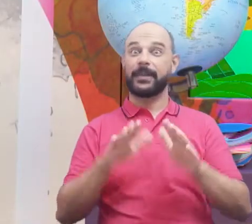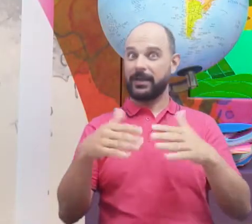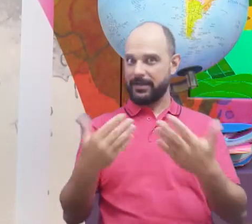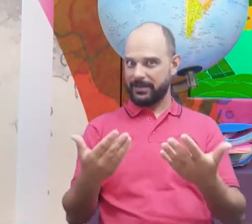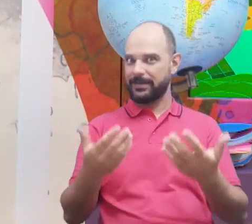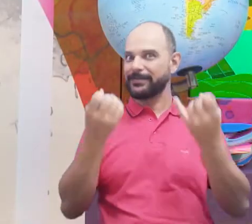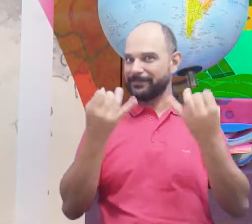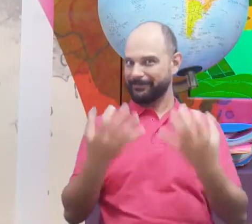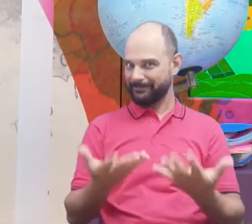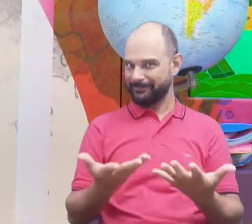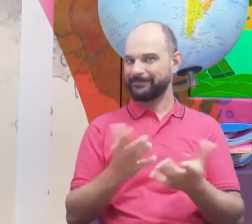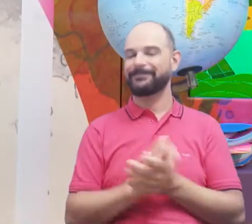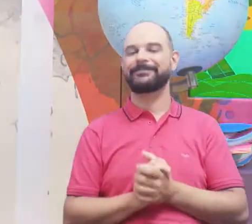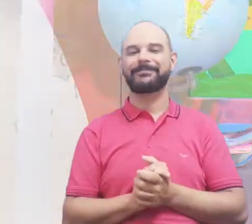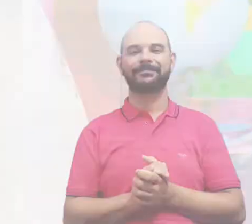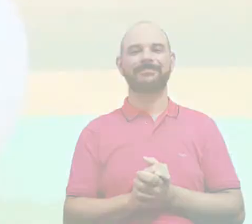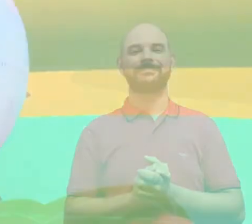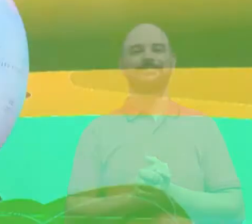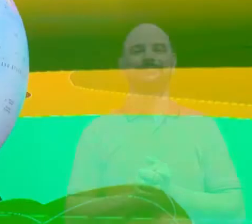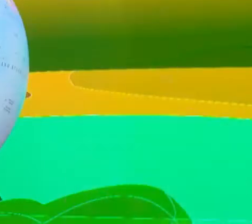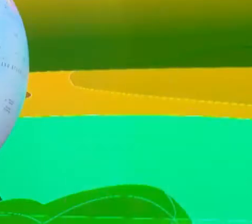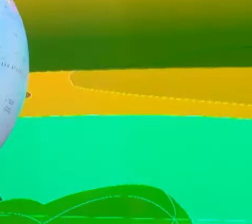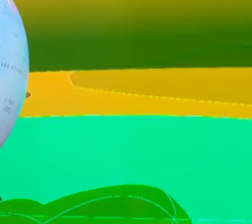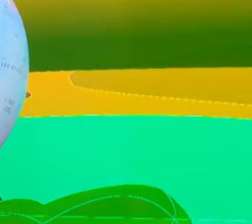Não falei?